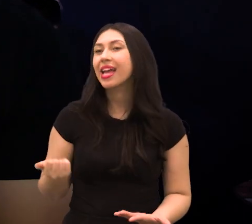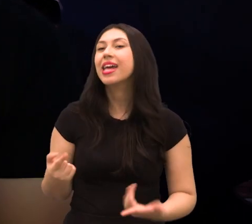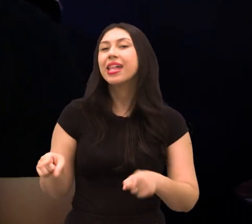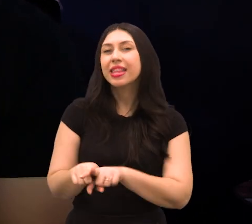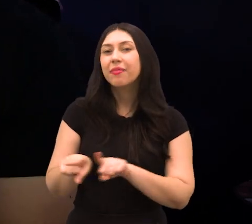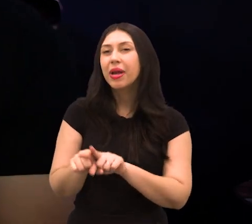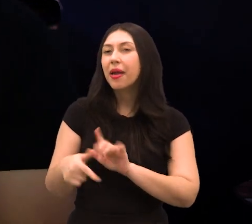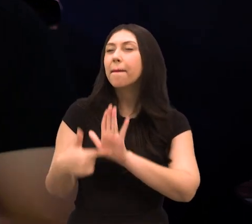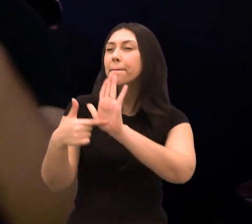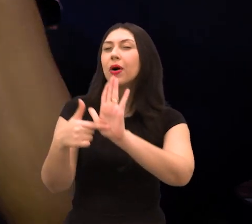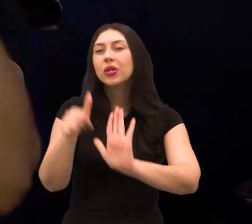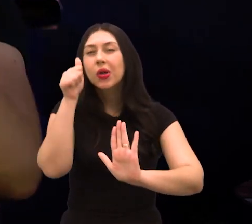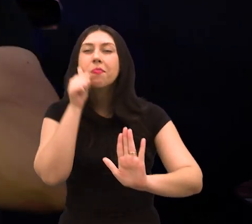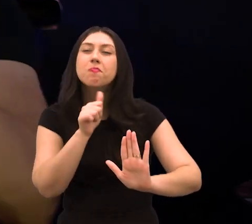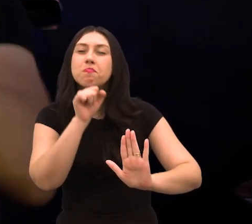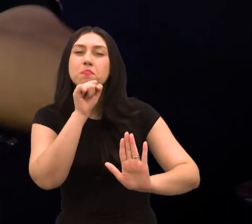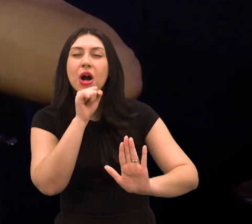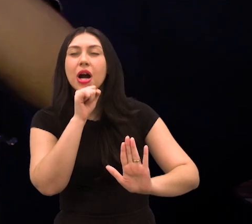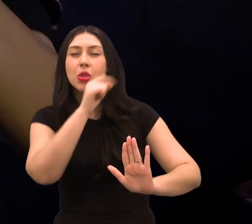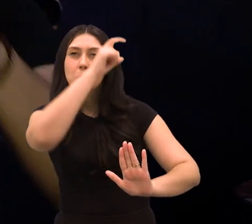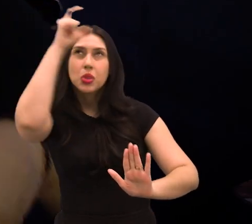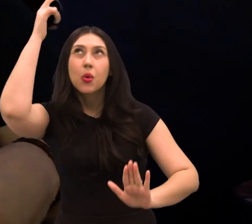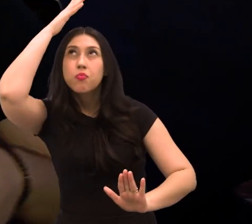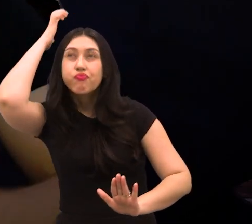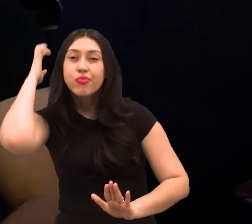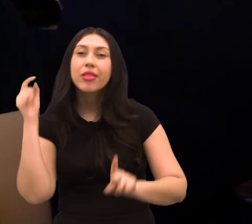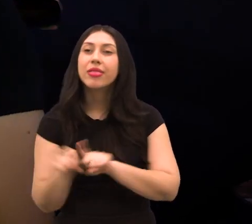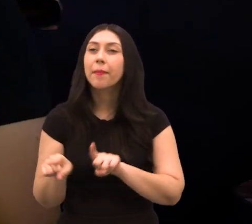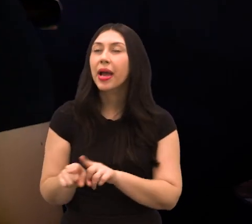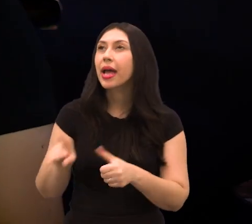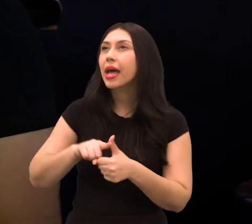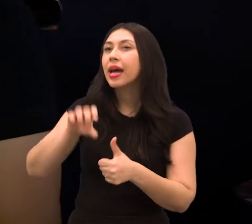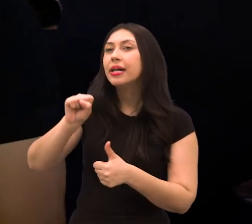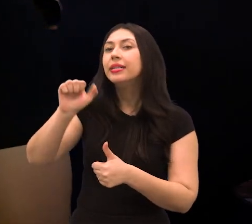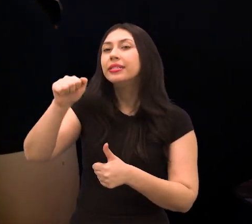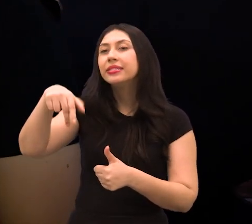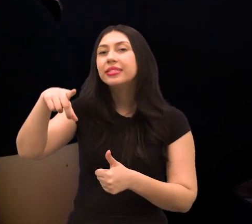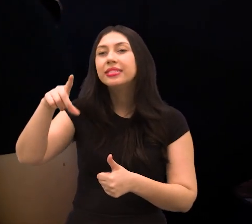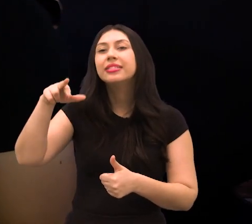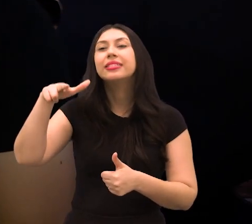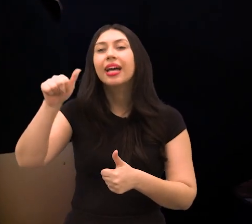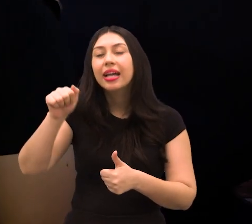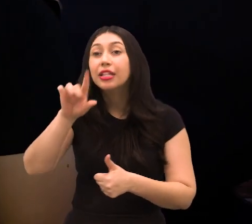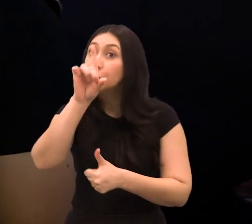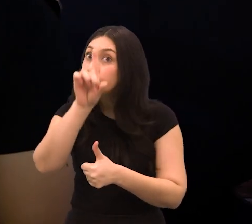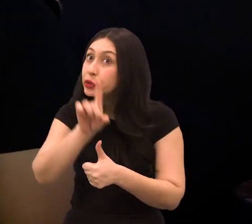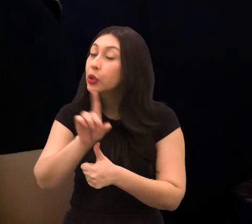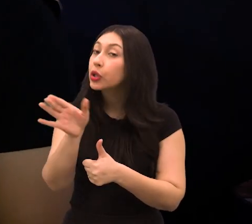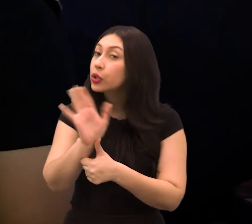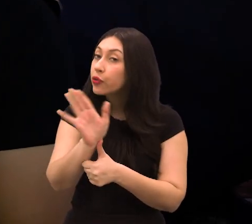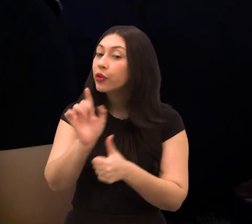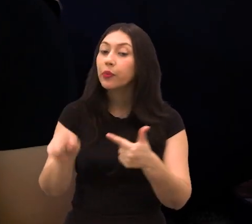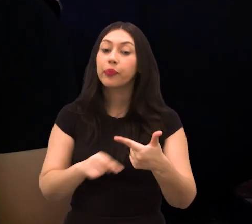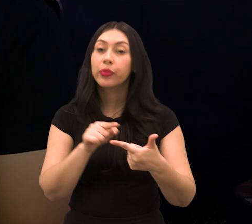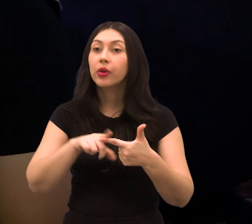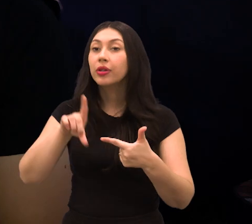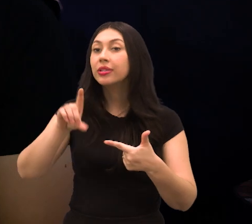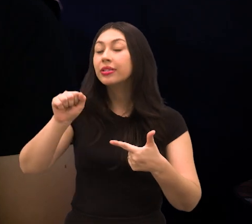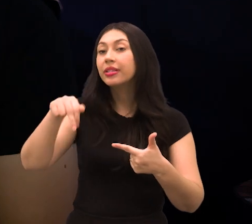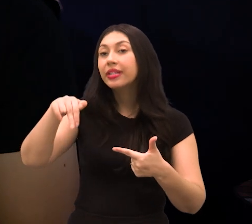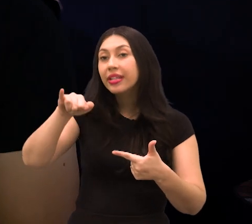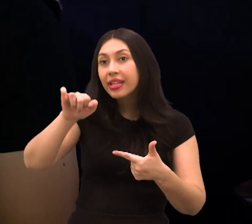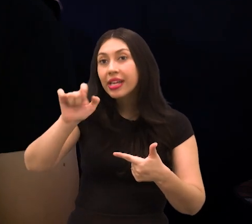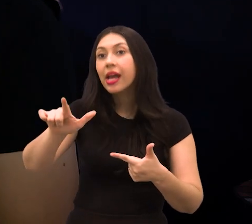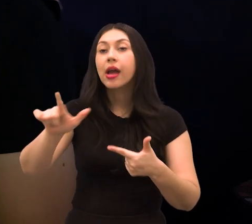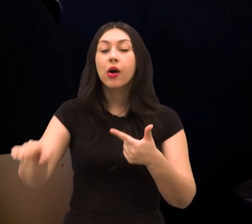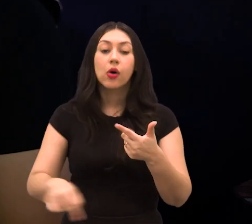coisa foi indo, ele mostrou para a mãe do Cazuza. Aí foi o pessoal, a Sandra Werneck, que era uma das diretoras do filme, o Daniel